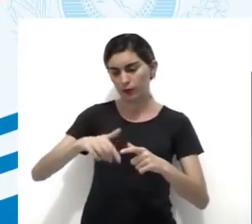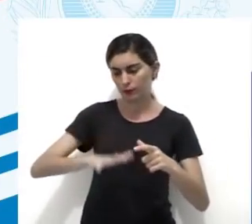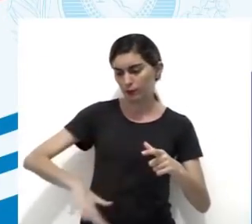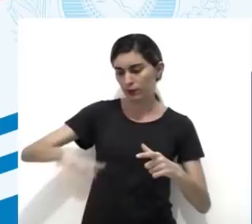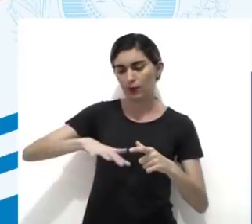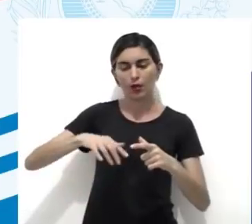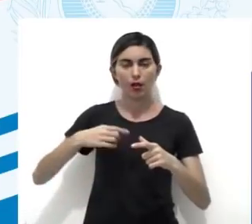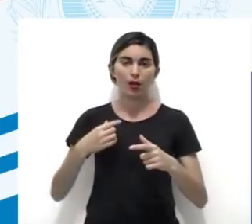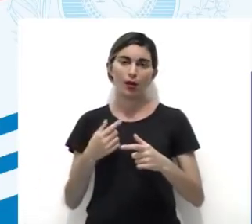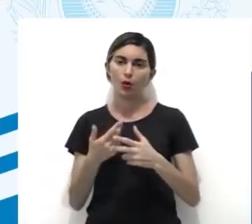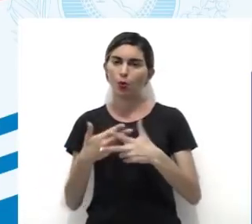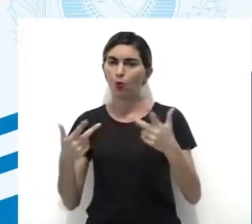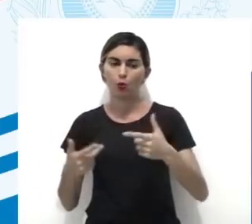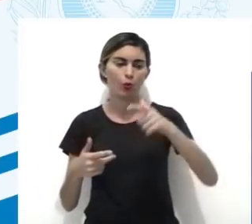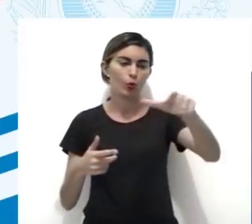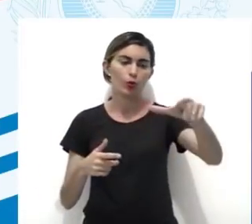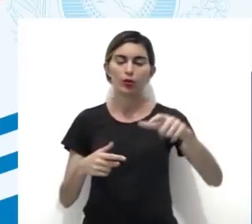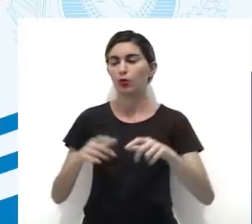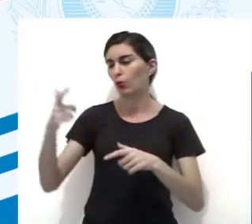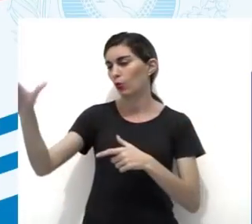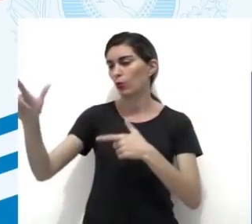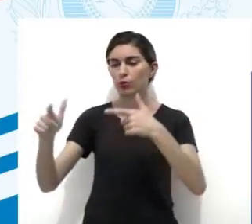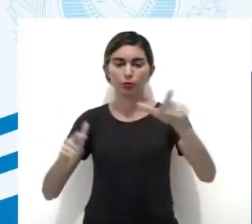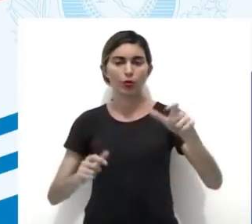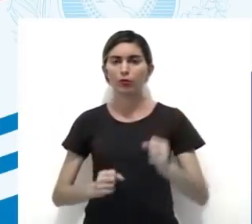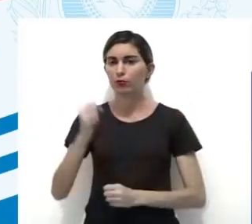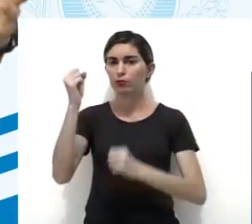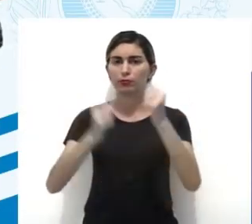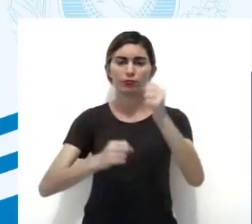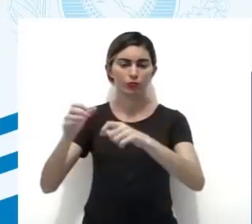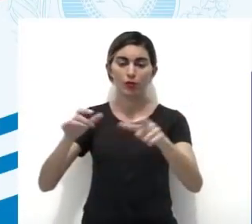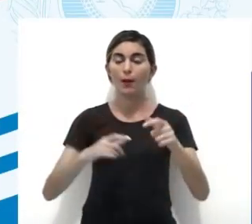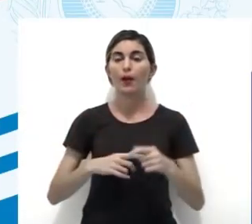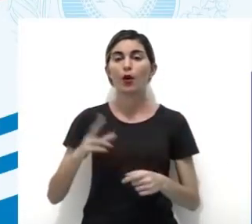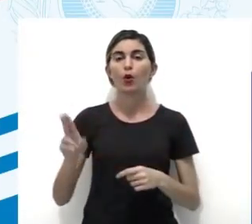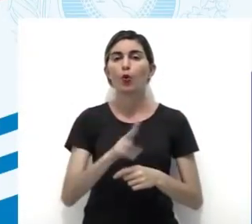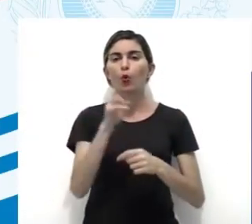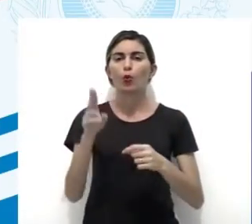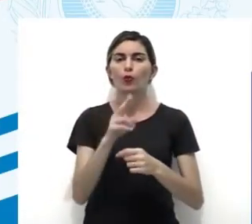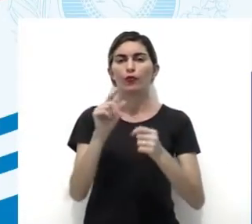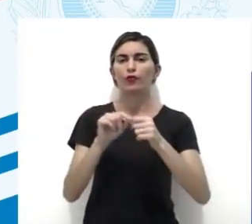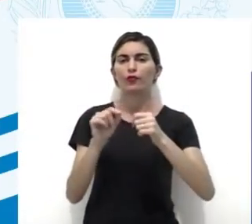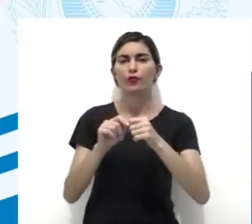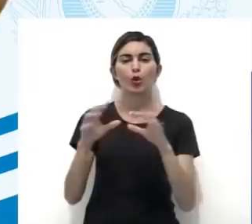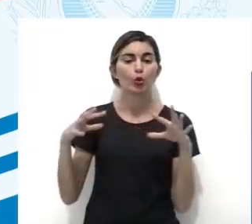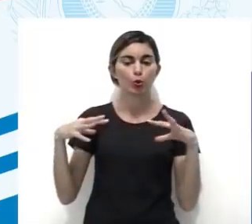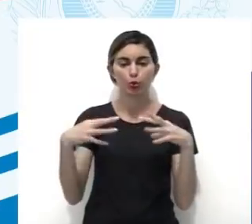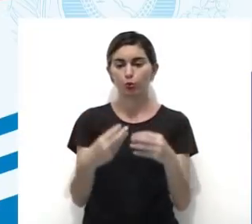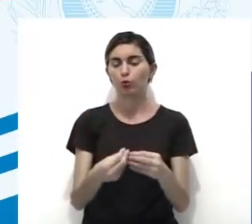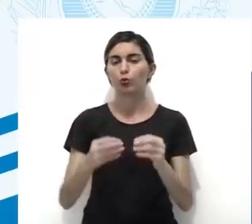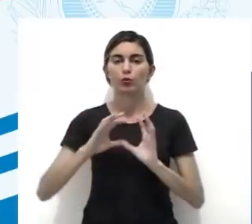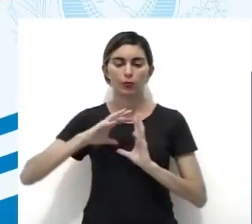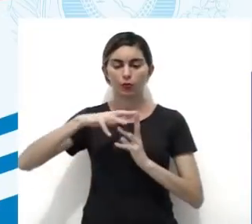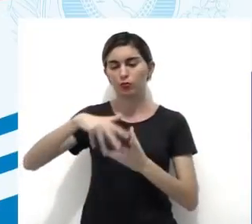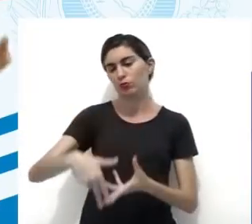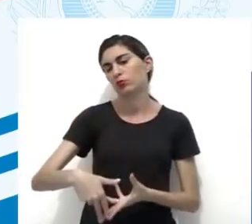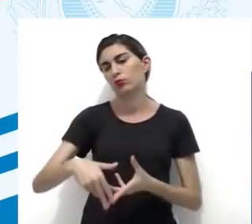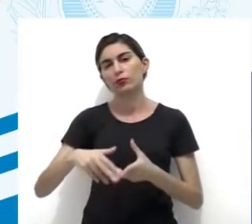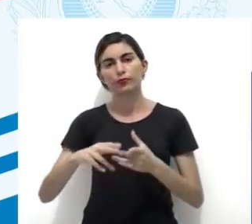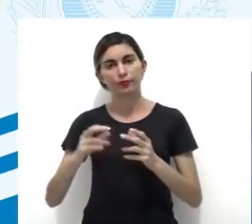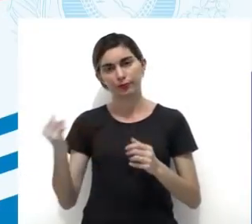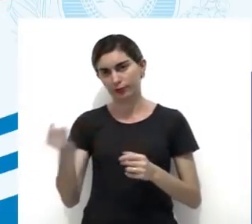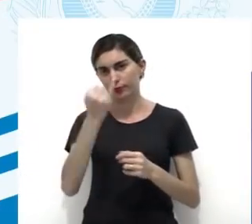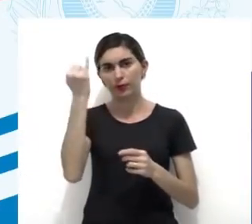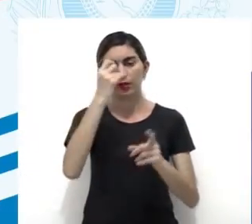da produção em outro, outra parte em outro, mas o consumo pode ser feito em todas as partes do globo. Então é